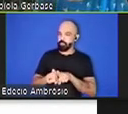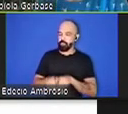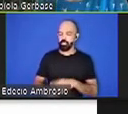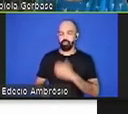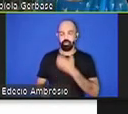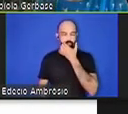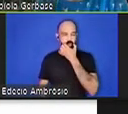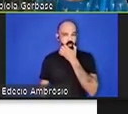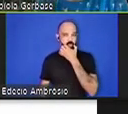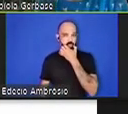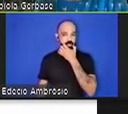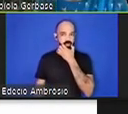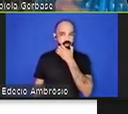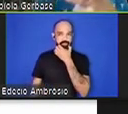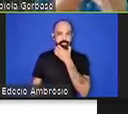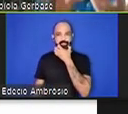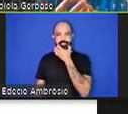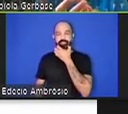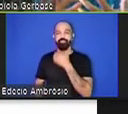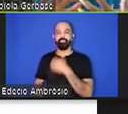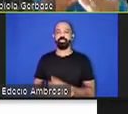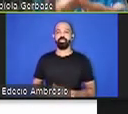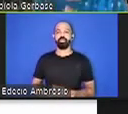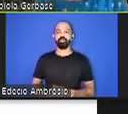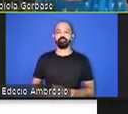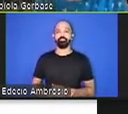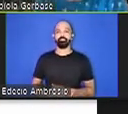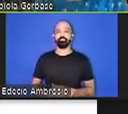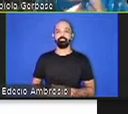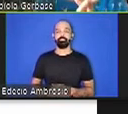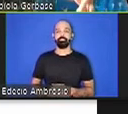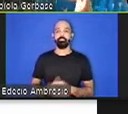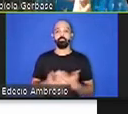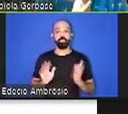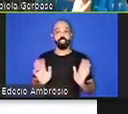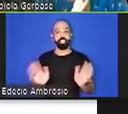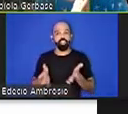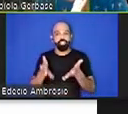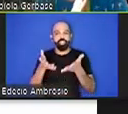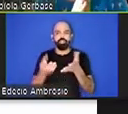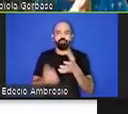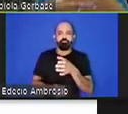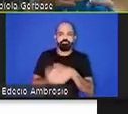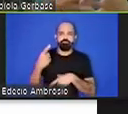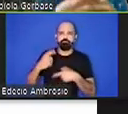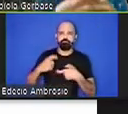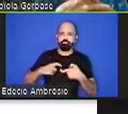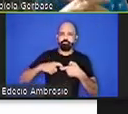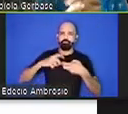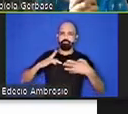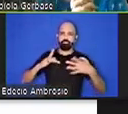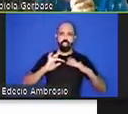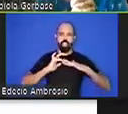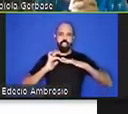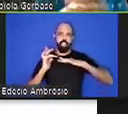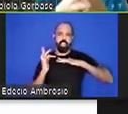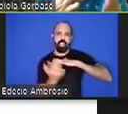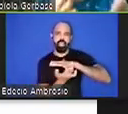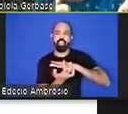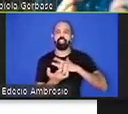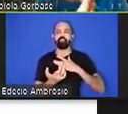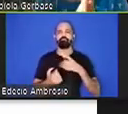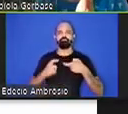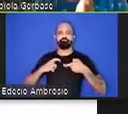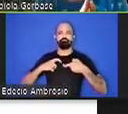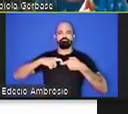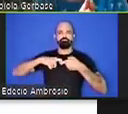E um exemplo aqui de estímulos à formação de redes, como eu mencionei, a construção de conexões, né? Um